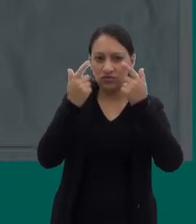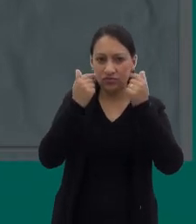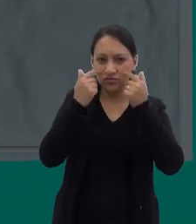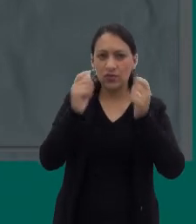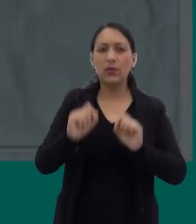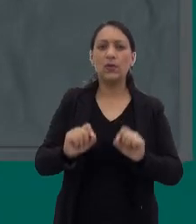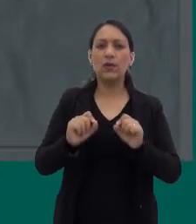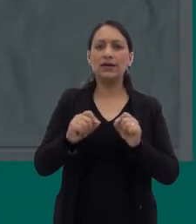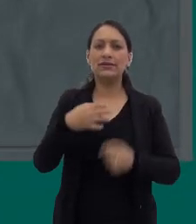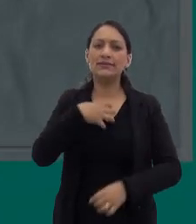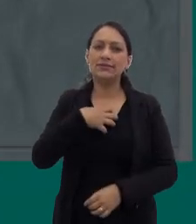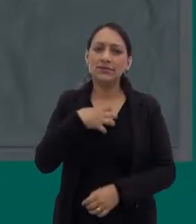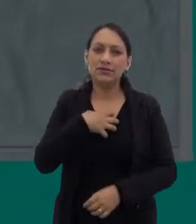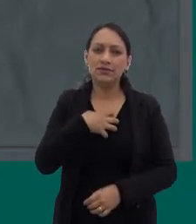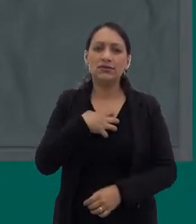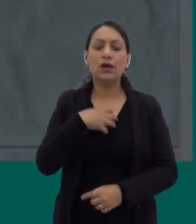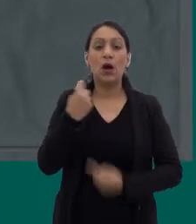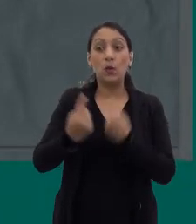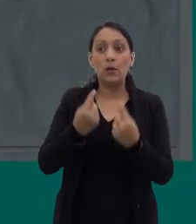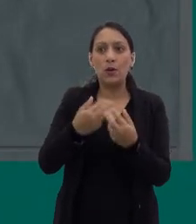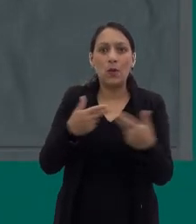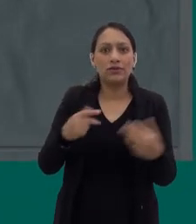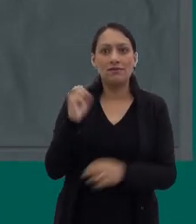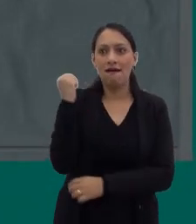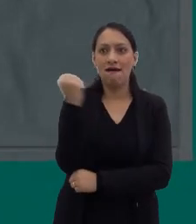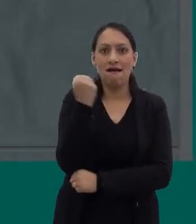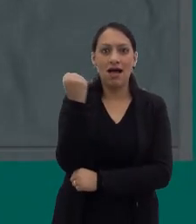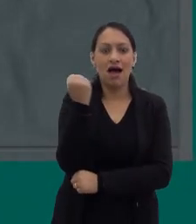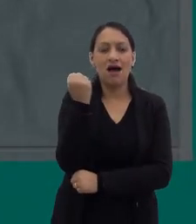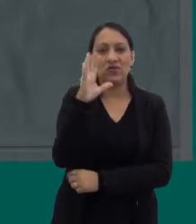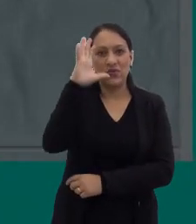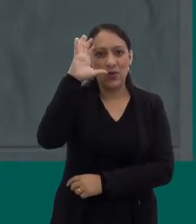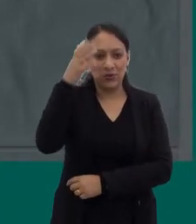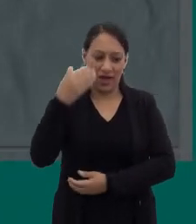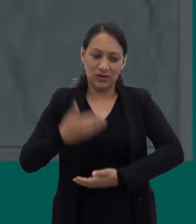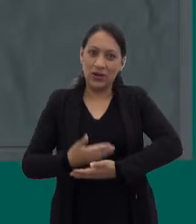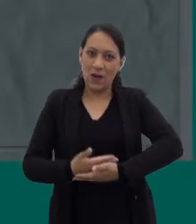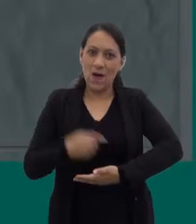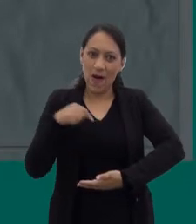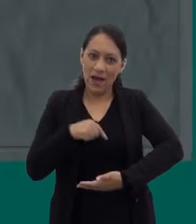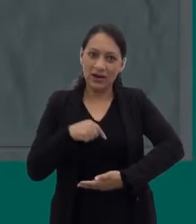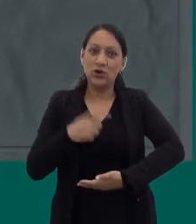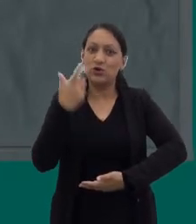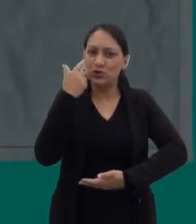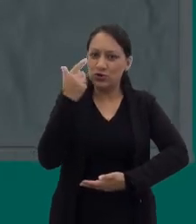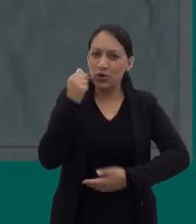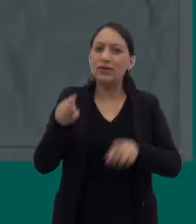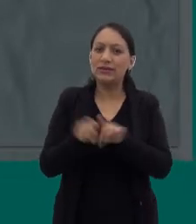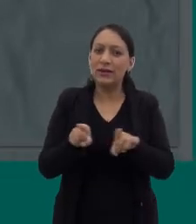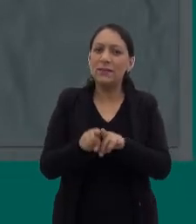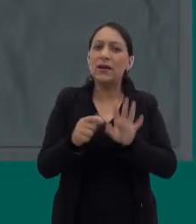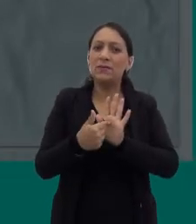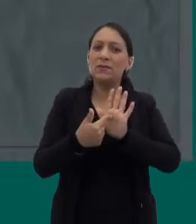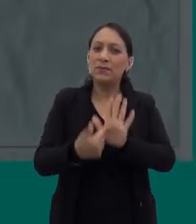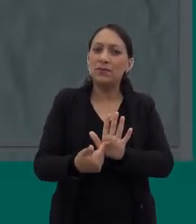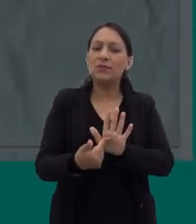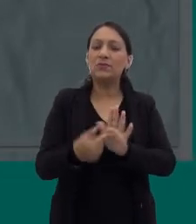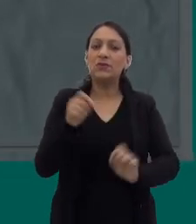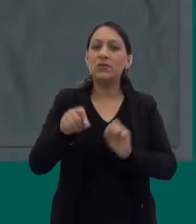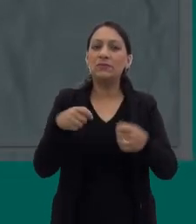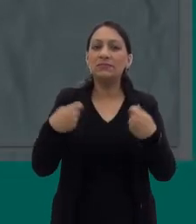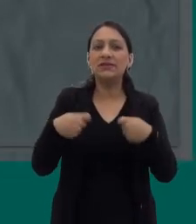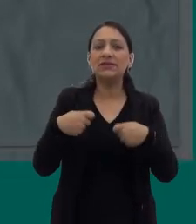está sentindo que alguma coisa de grave acontece com ele e que esse choro também é um sinal e um pedido de